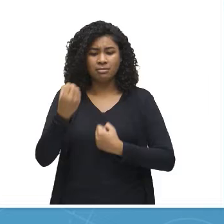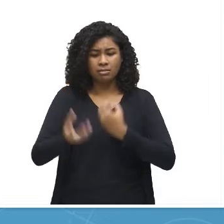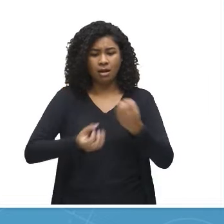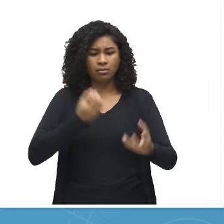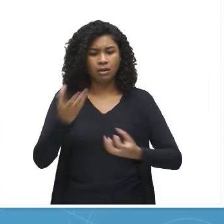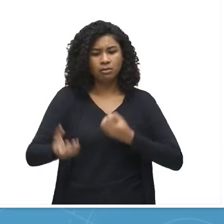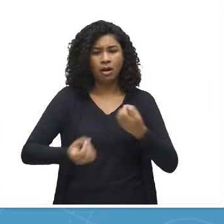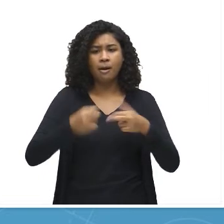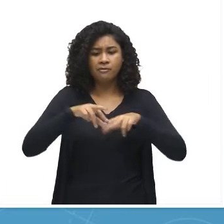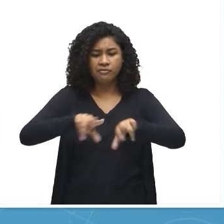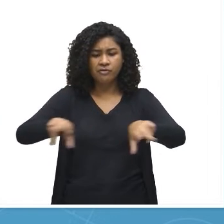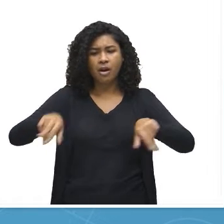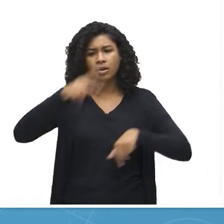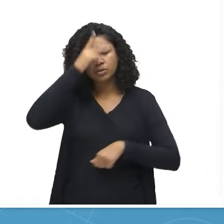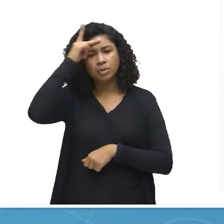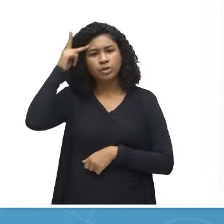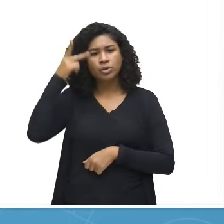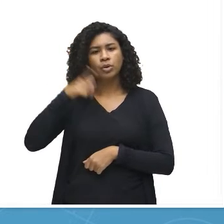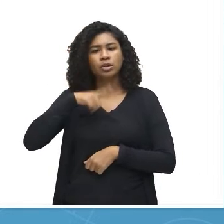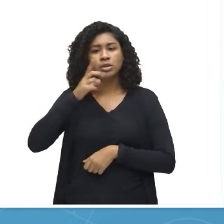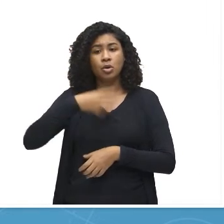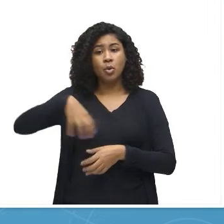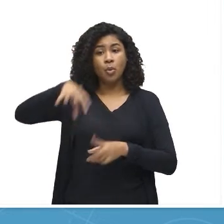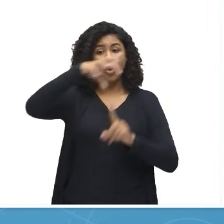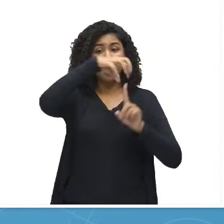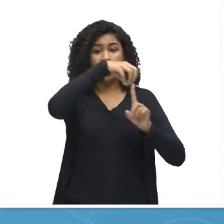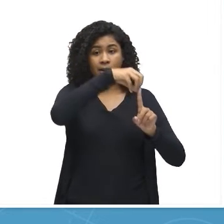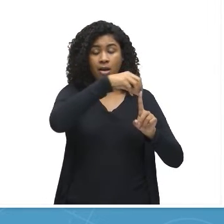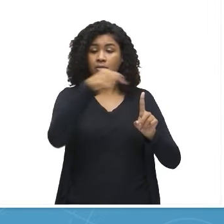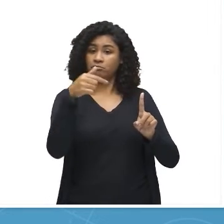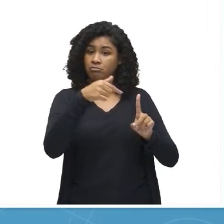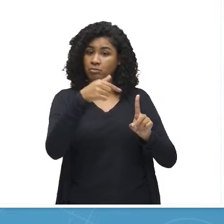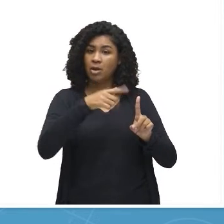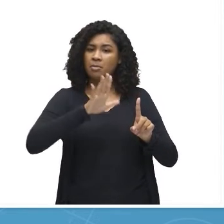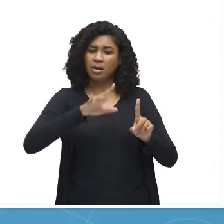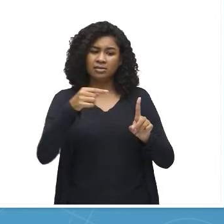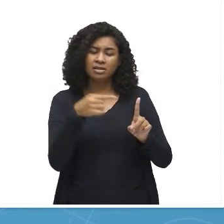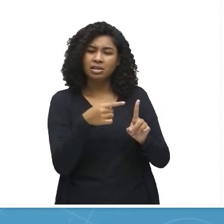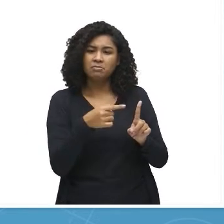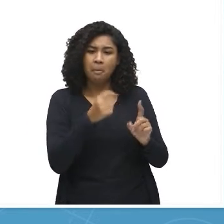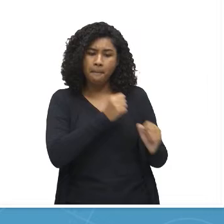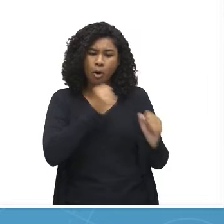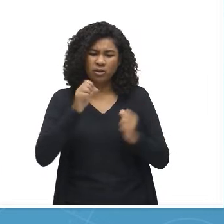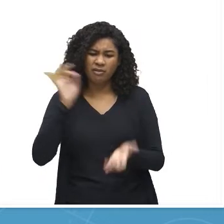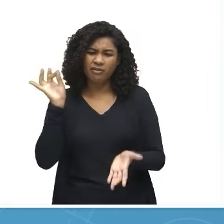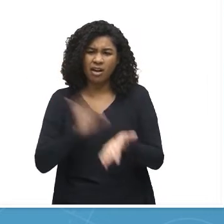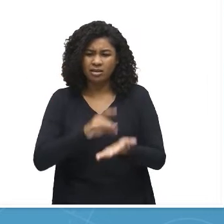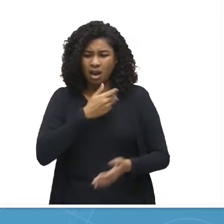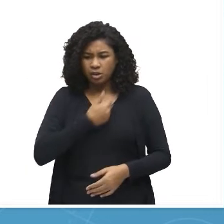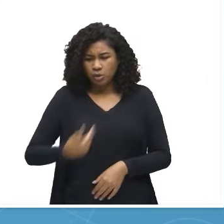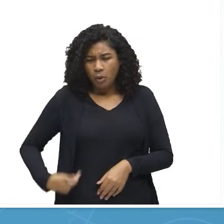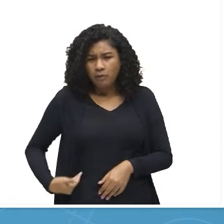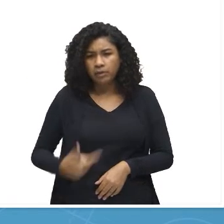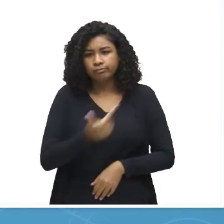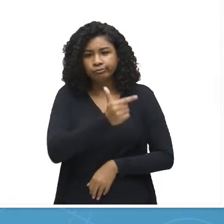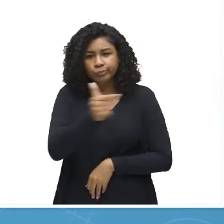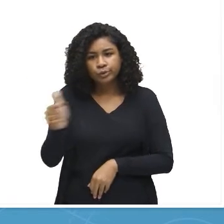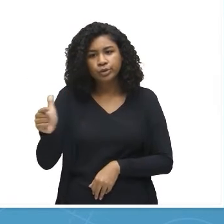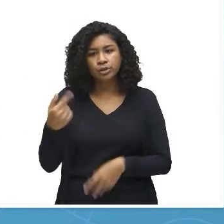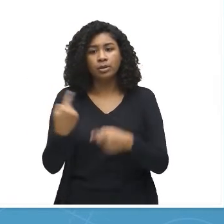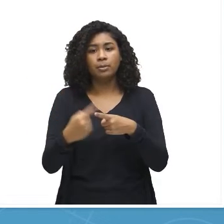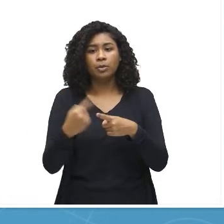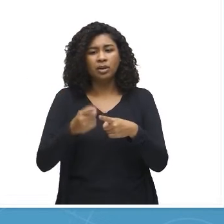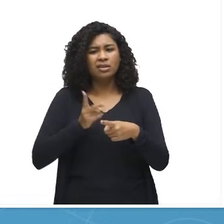existe, mas ele é quase assim uma figura ilustrativa, ele não governa de fato. Por quê? Porque com esse processo